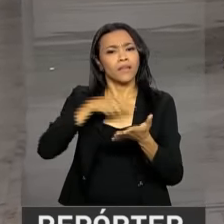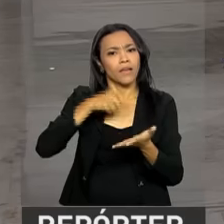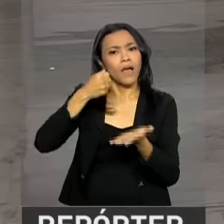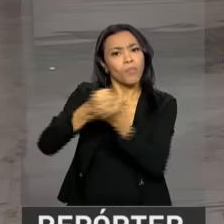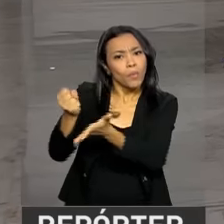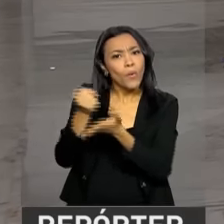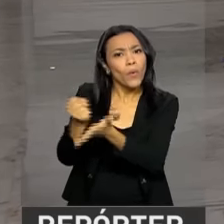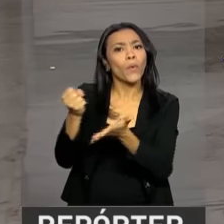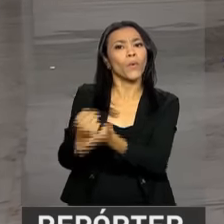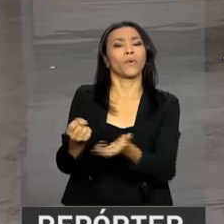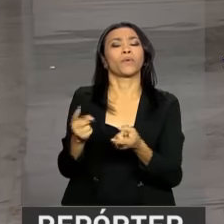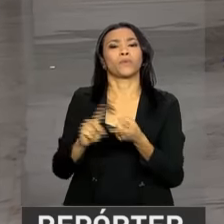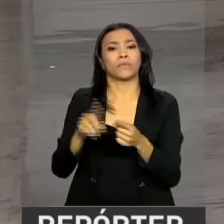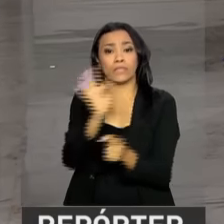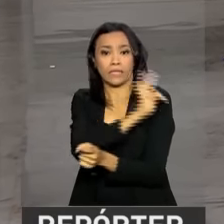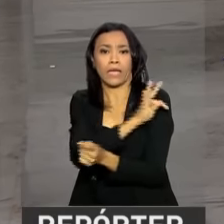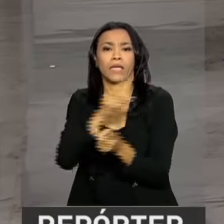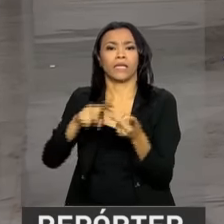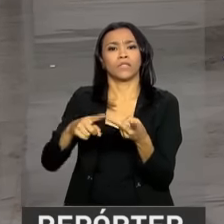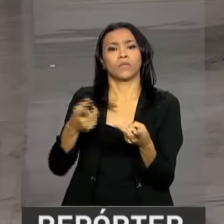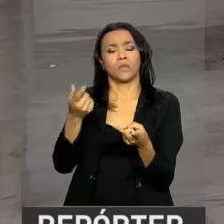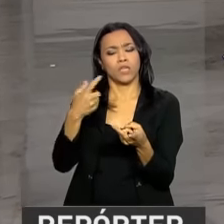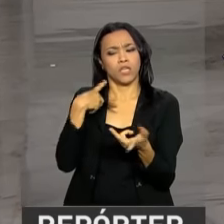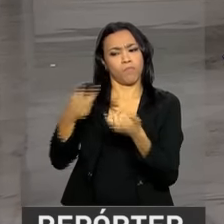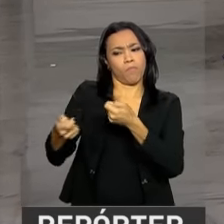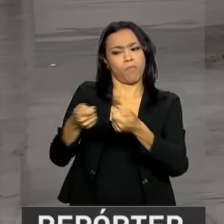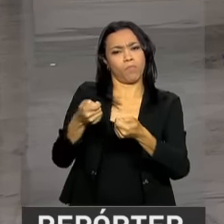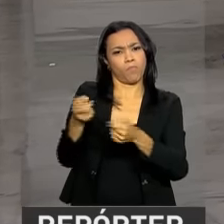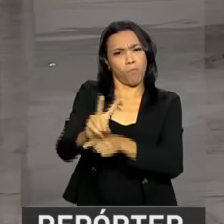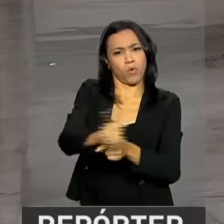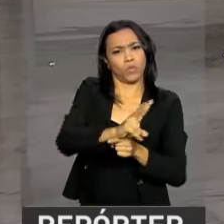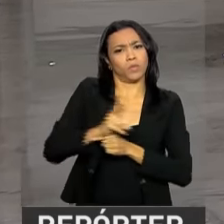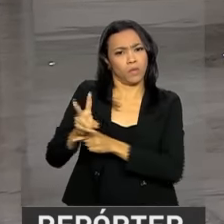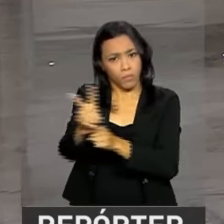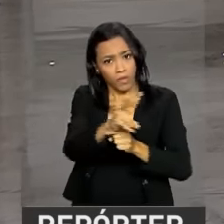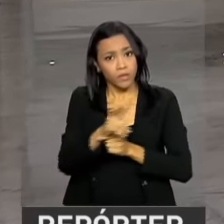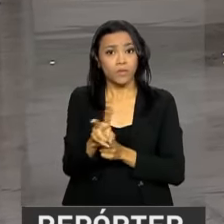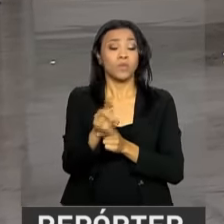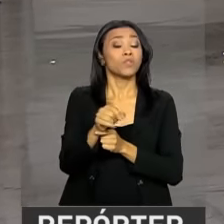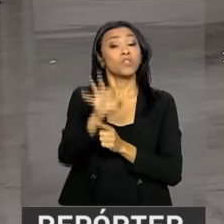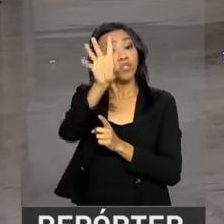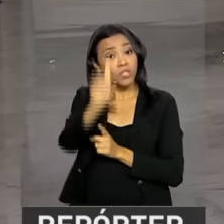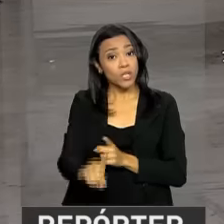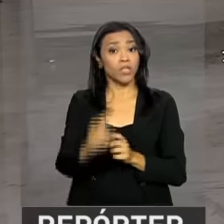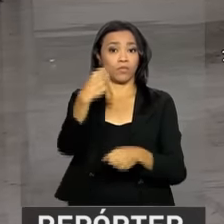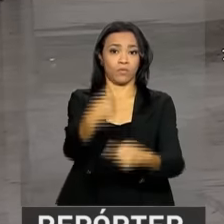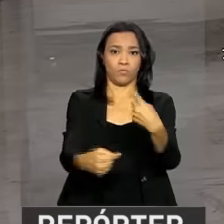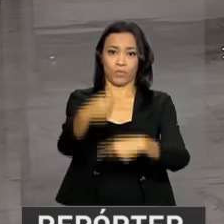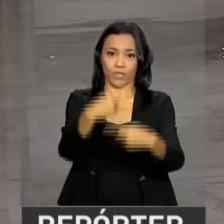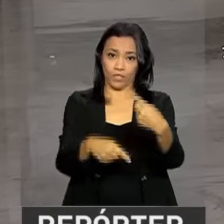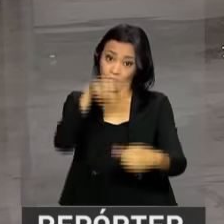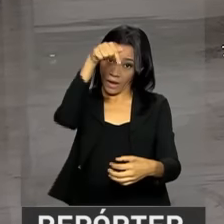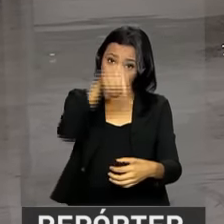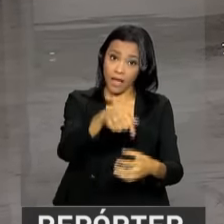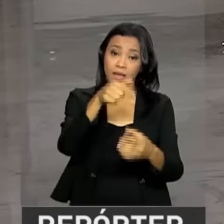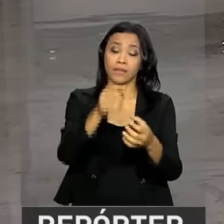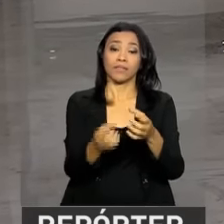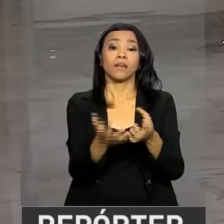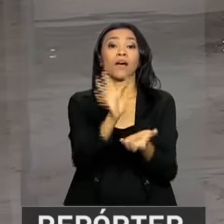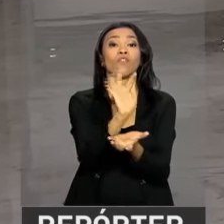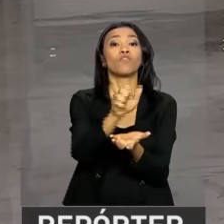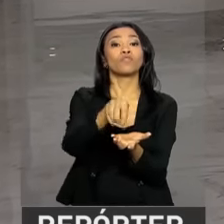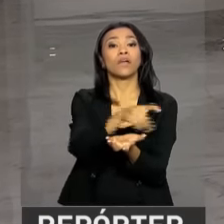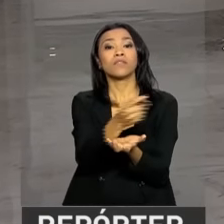técnica e monitoramento de eleições e de livre exercício de direitos políticos em vários países do